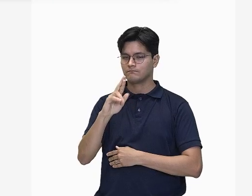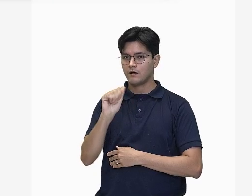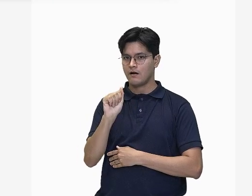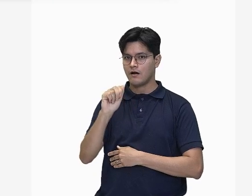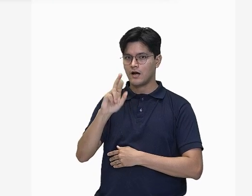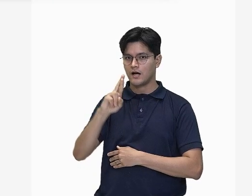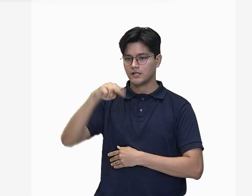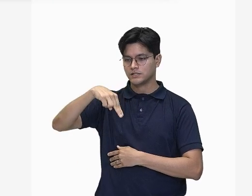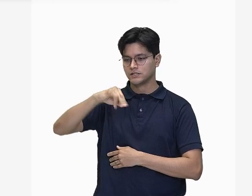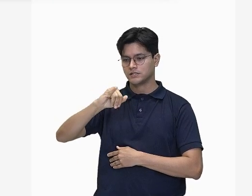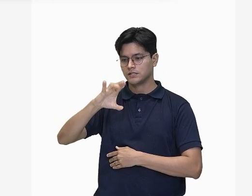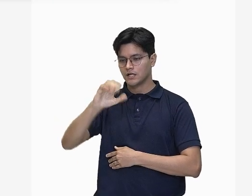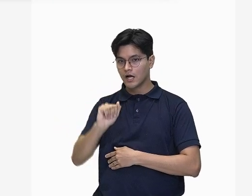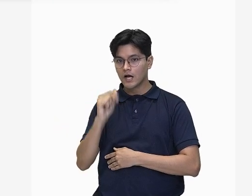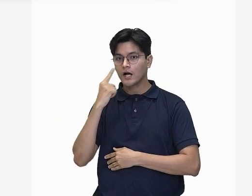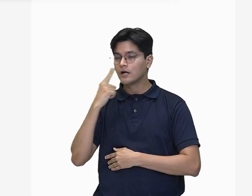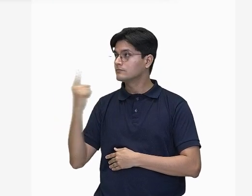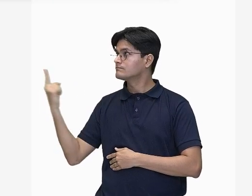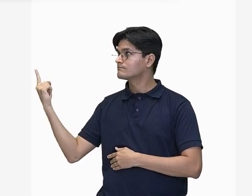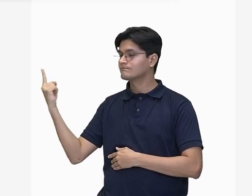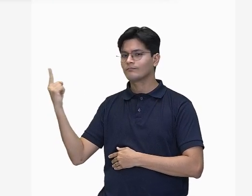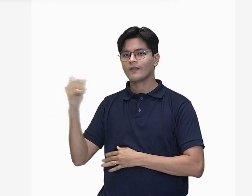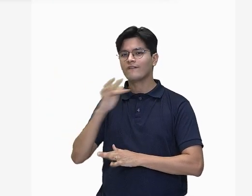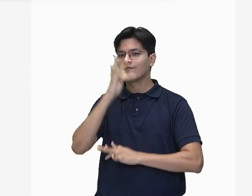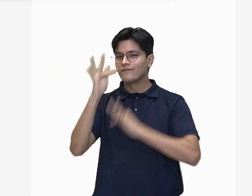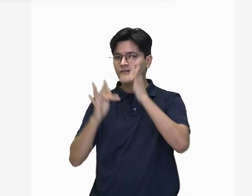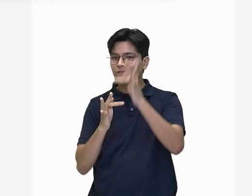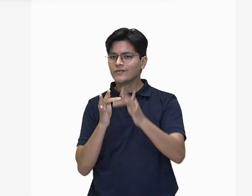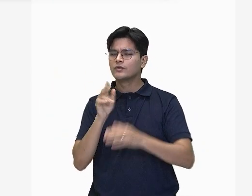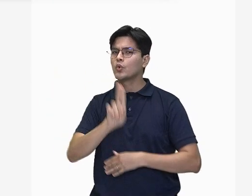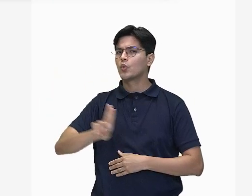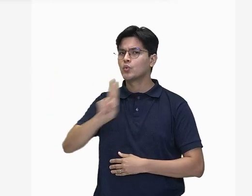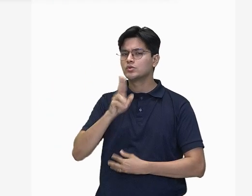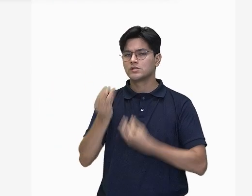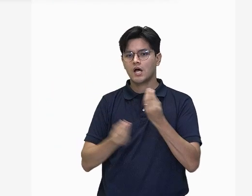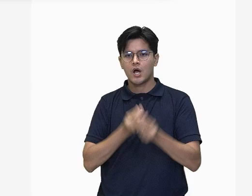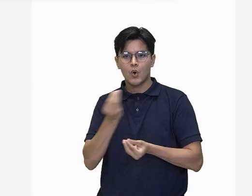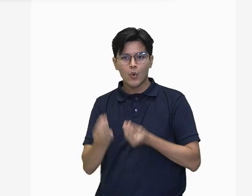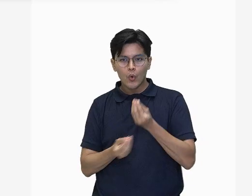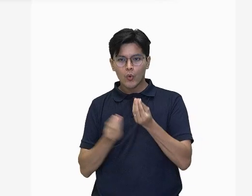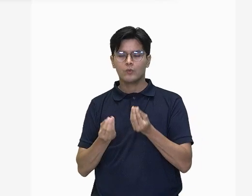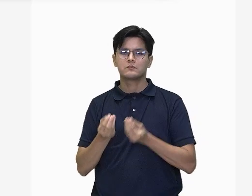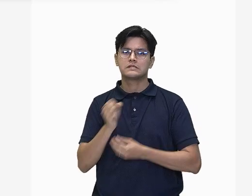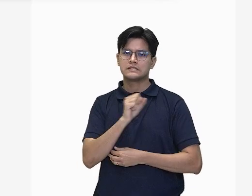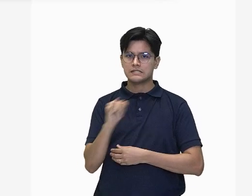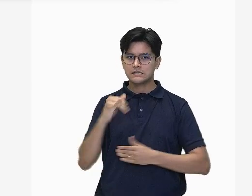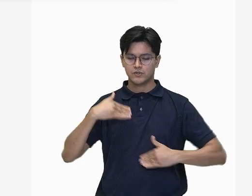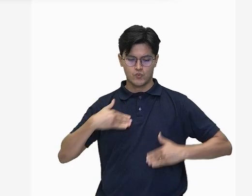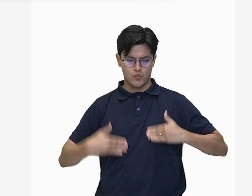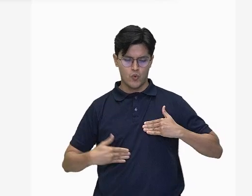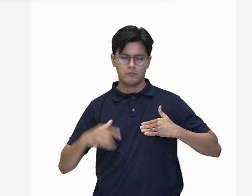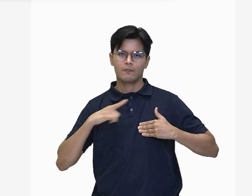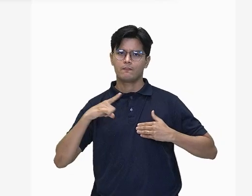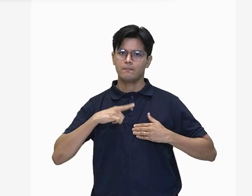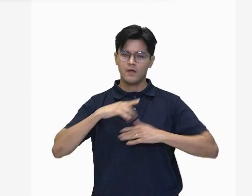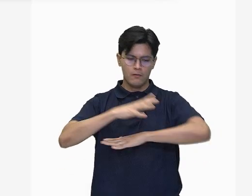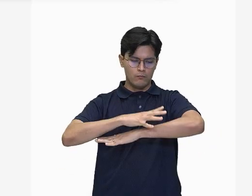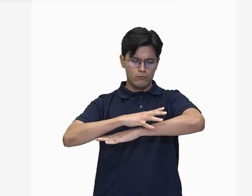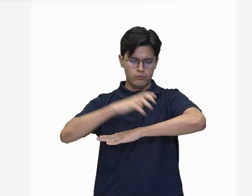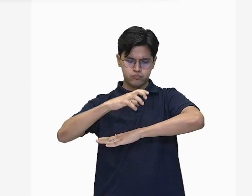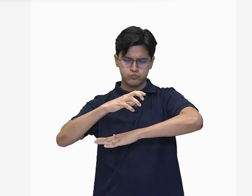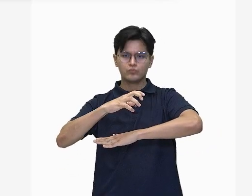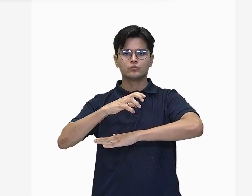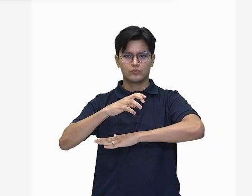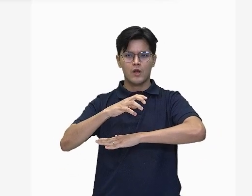dessas flores. O uso fitoterápico é utilizado como anti-inflamatório e analgésico tópico. E uma atenção,